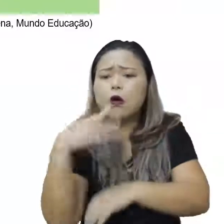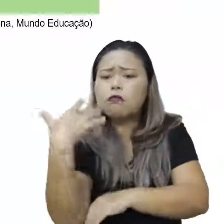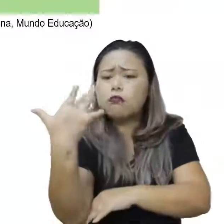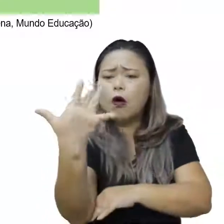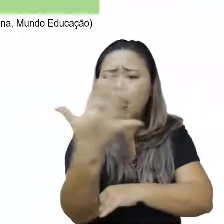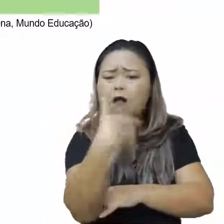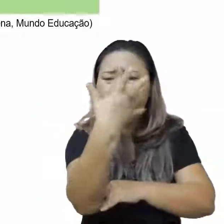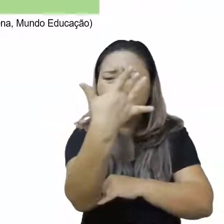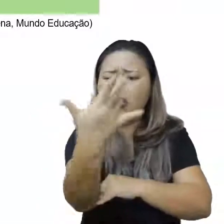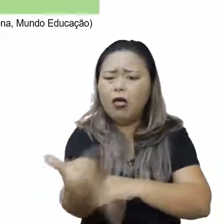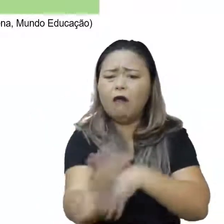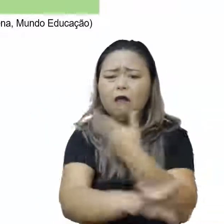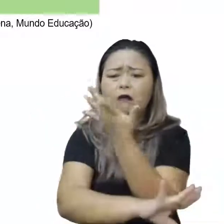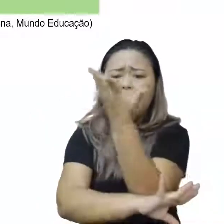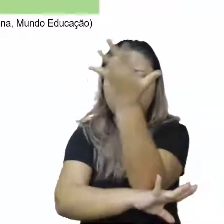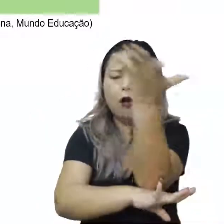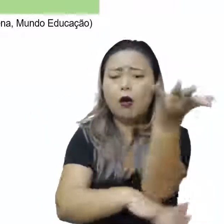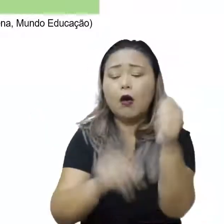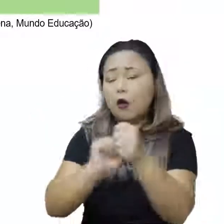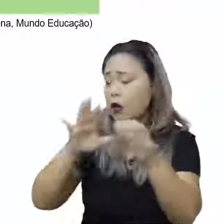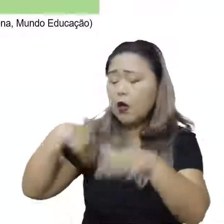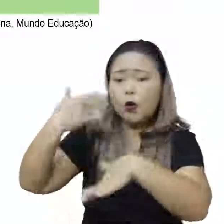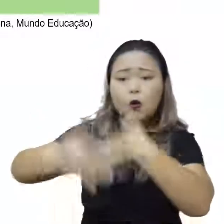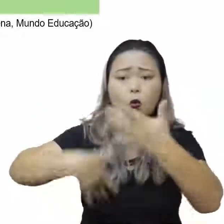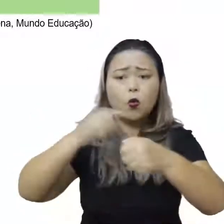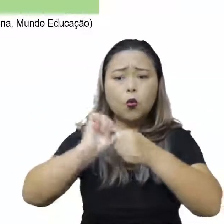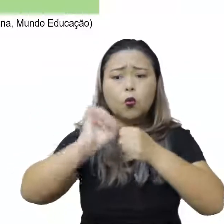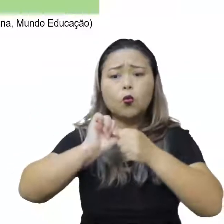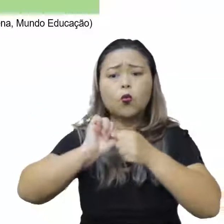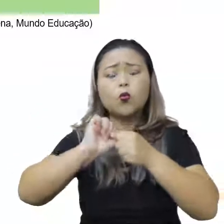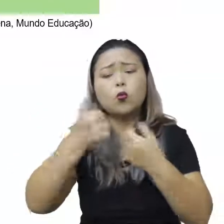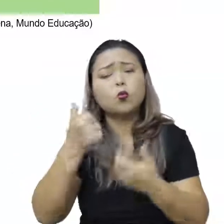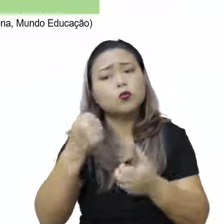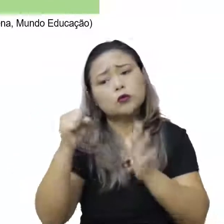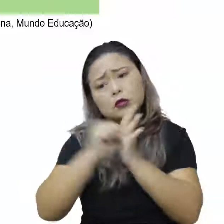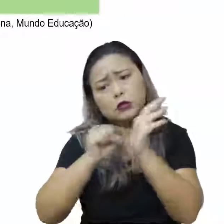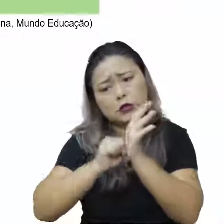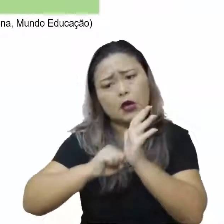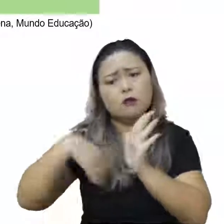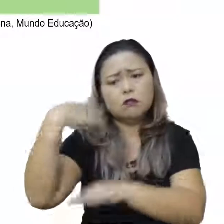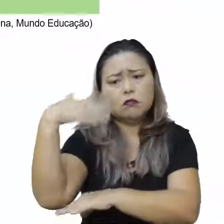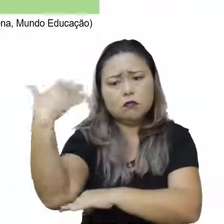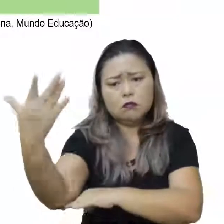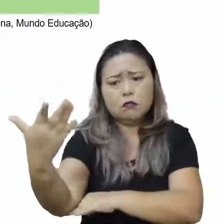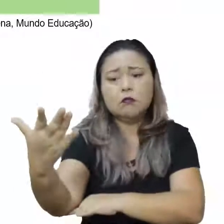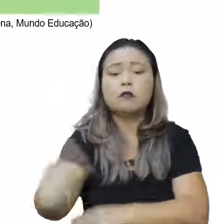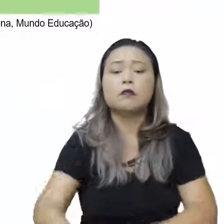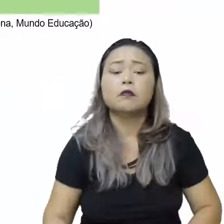a natureza vem recebendo ao longo de séculos. Beleza?